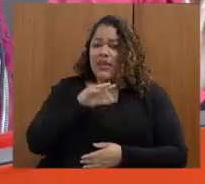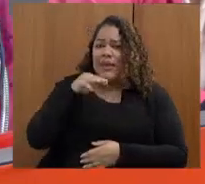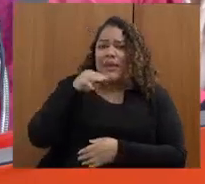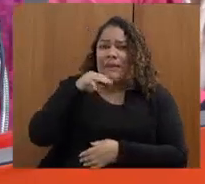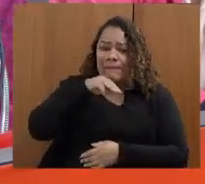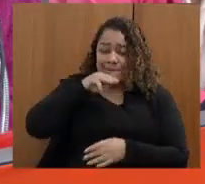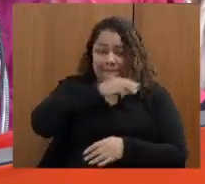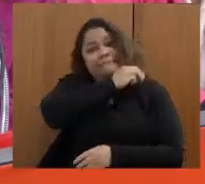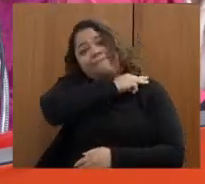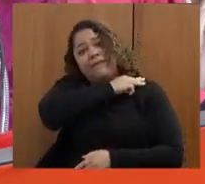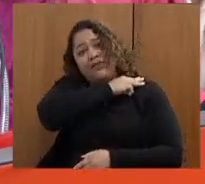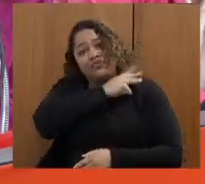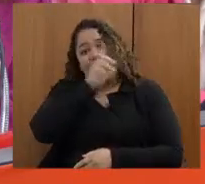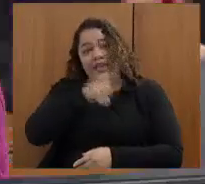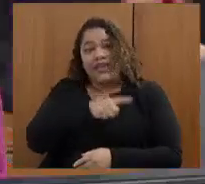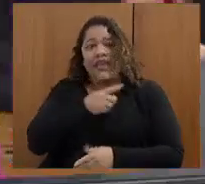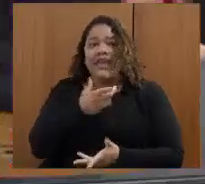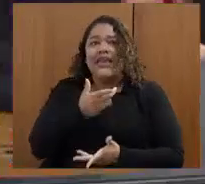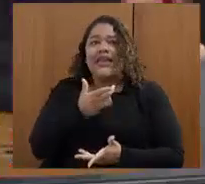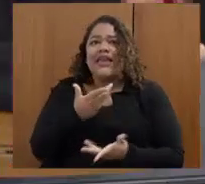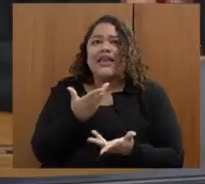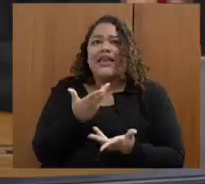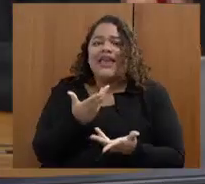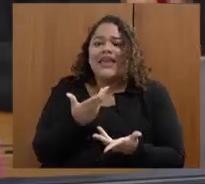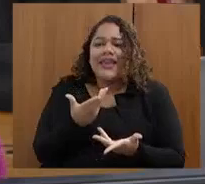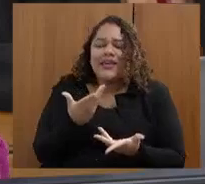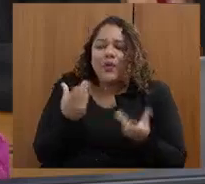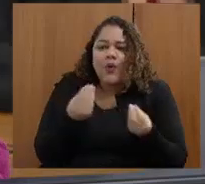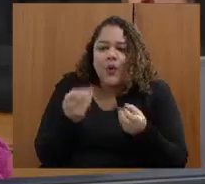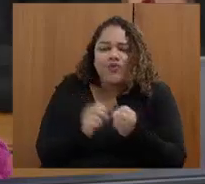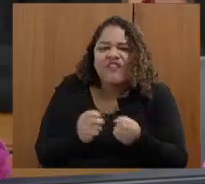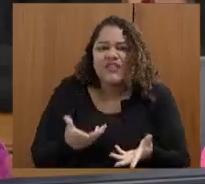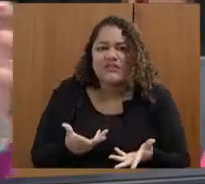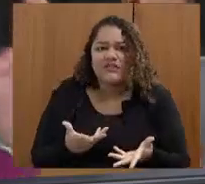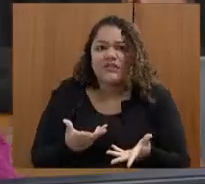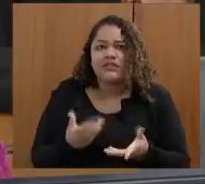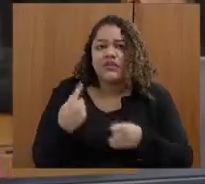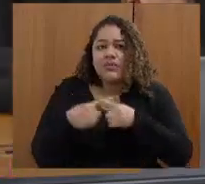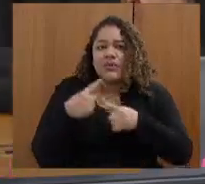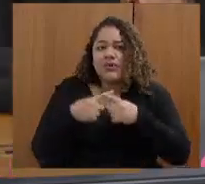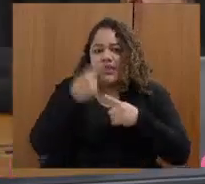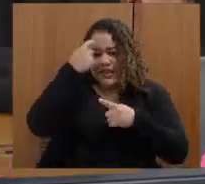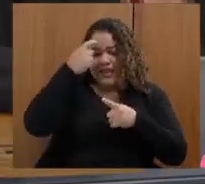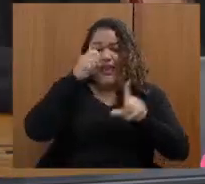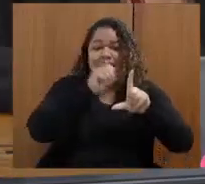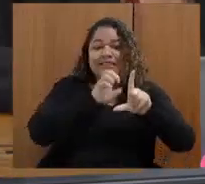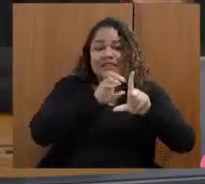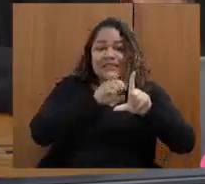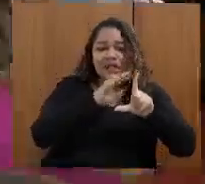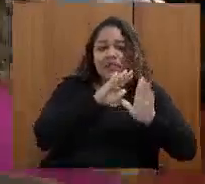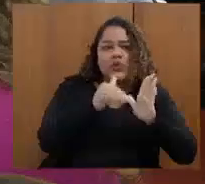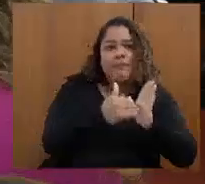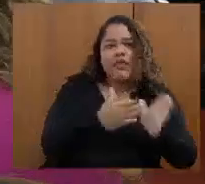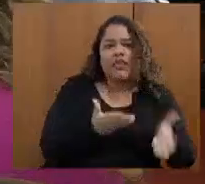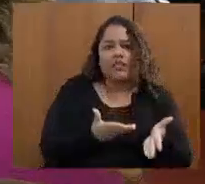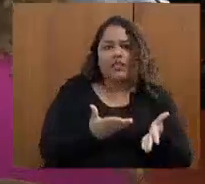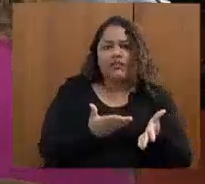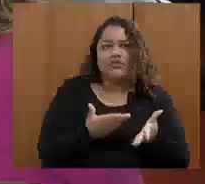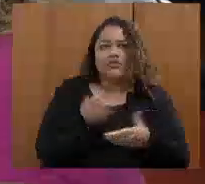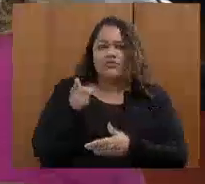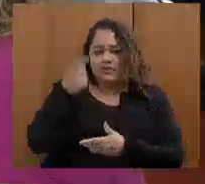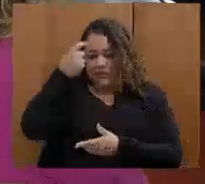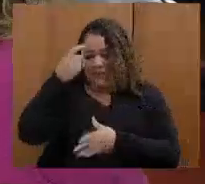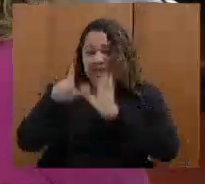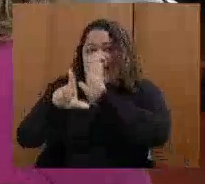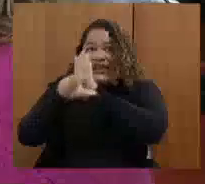proporcional para licenciatura plena quer dizer pega um pedacinho da lei que é a questão da proporcionalidade no que você se agarram